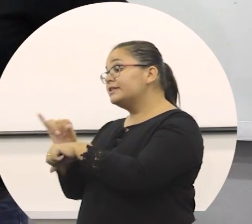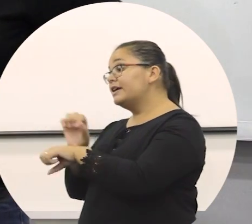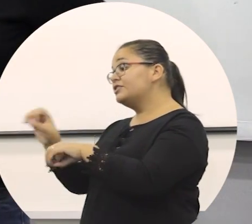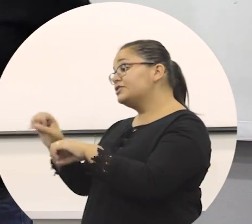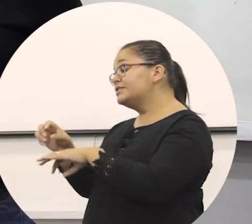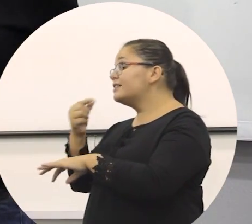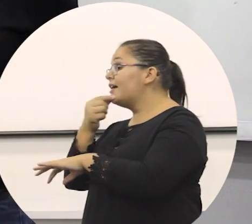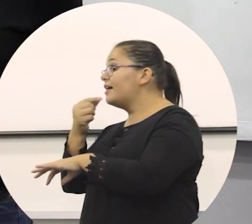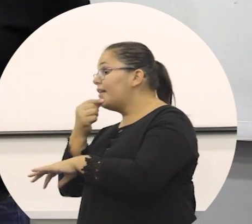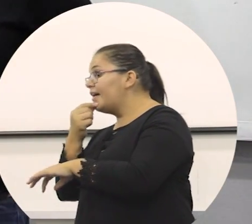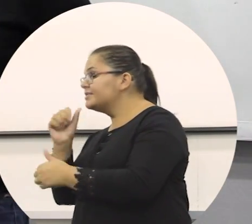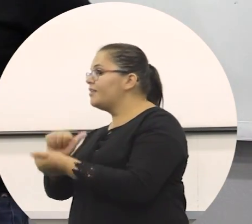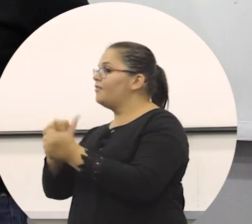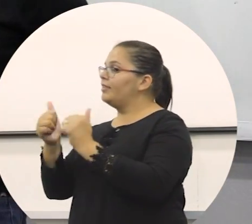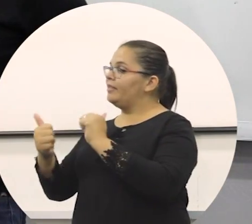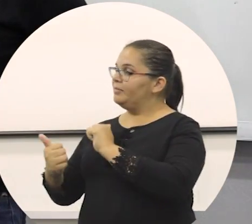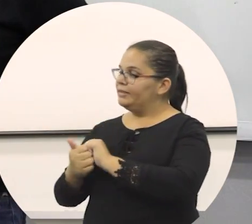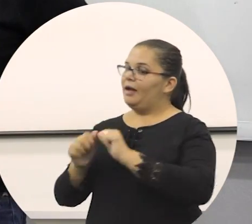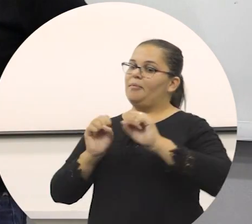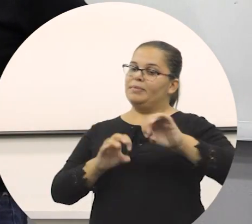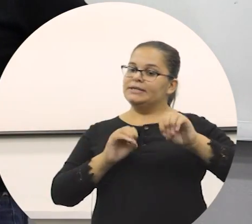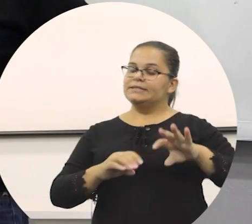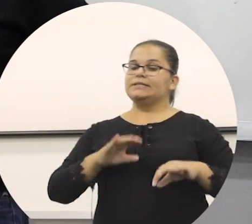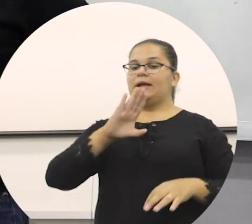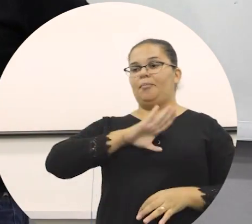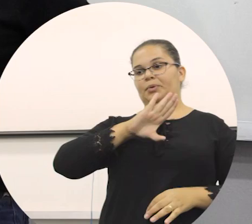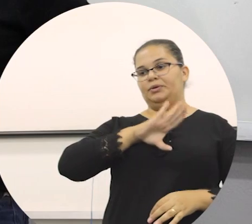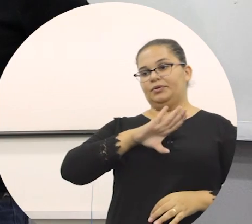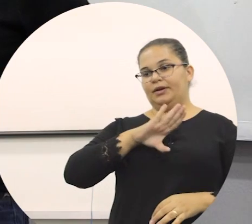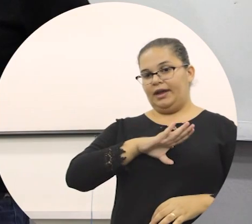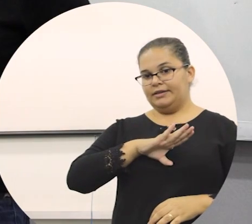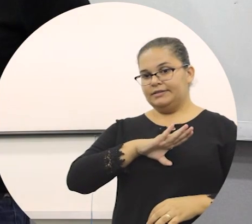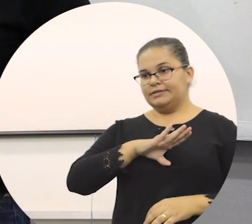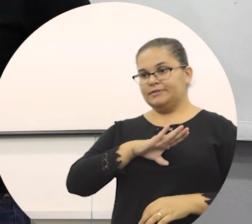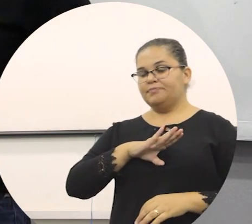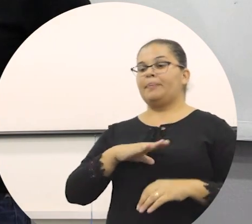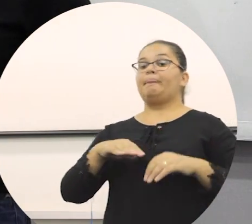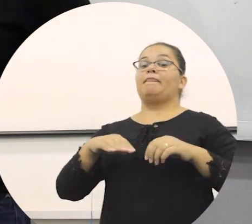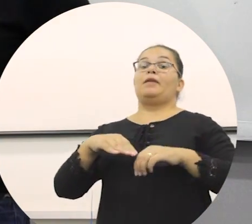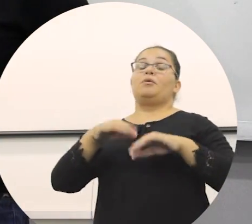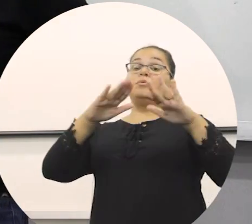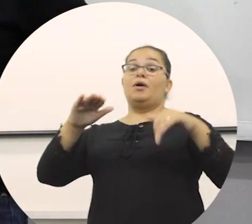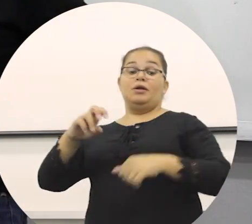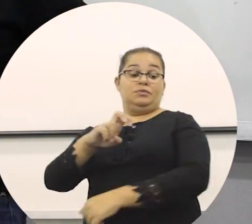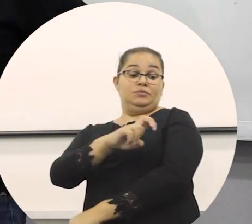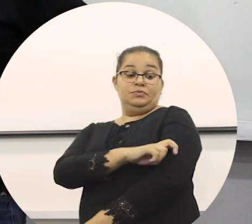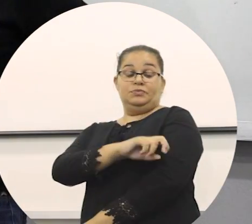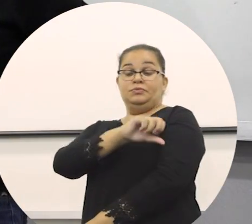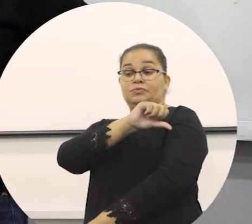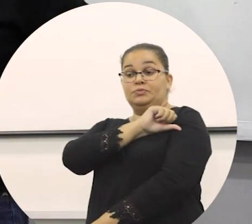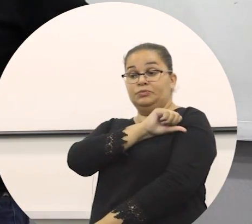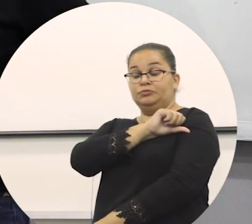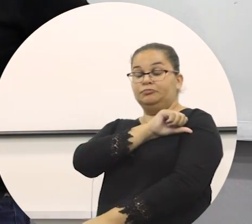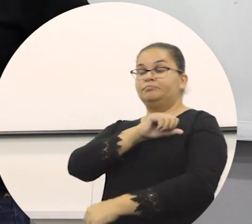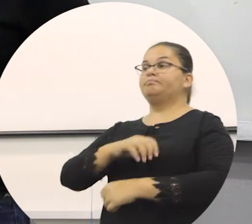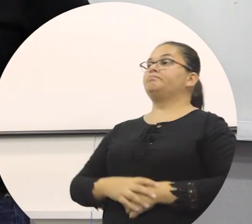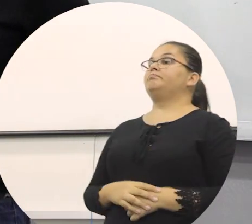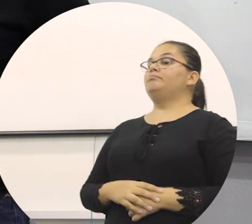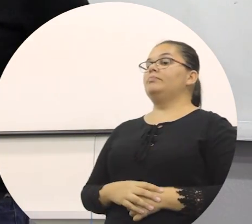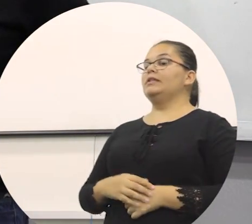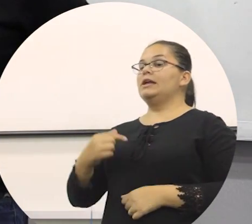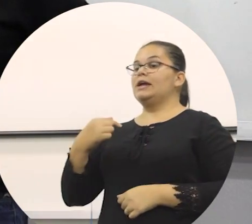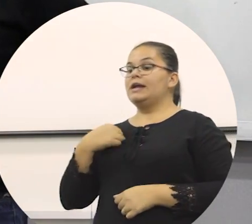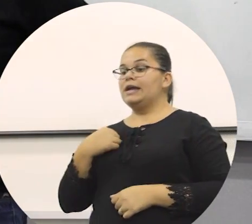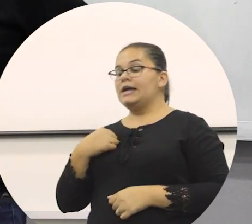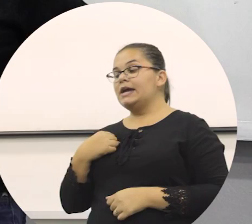em relação à aprendizagem de língua portuguesa para o menino do Fundamental 2? Né? Então, a minha base foi